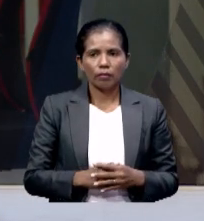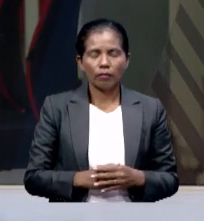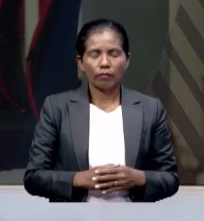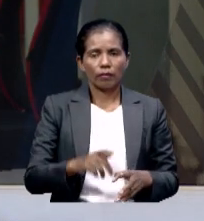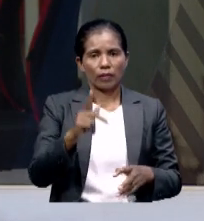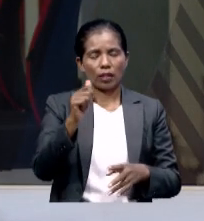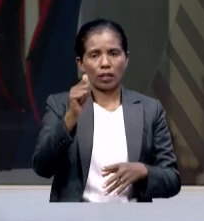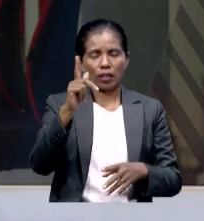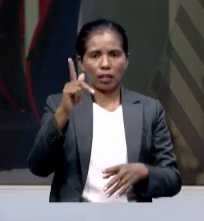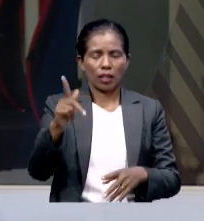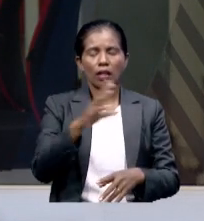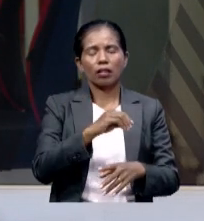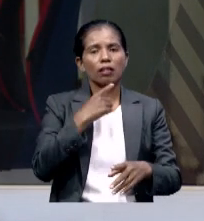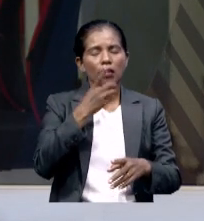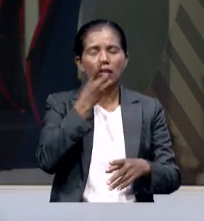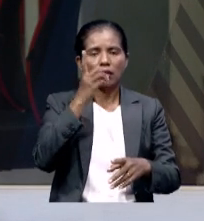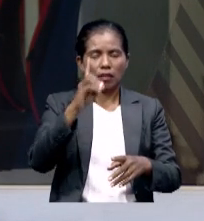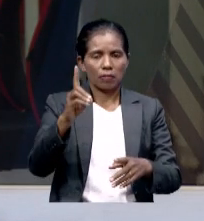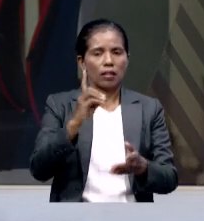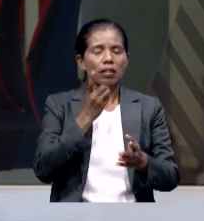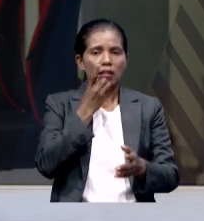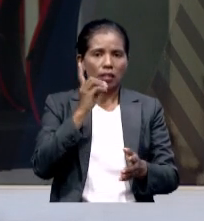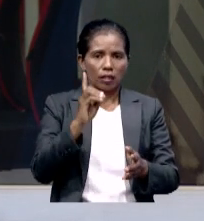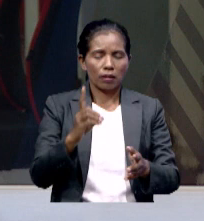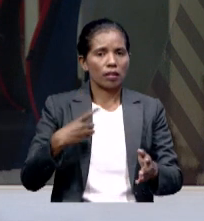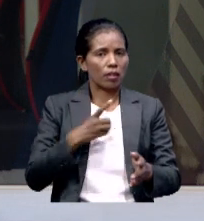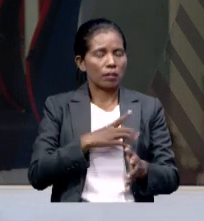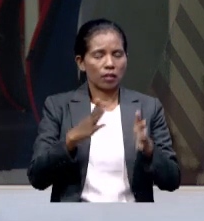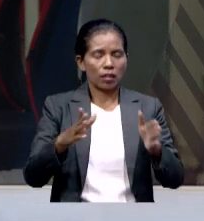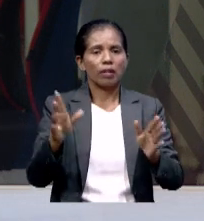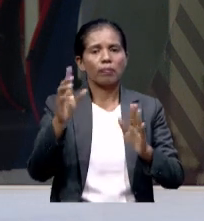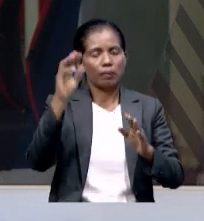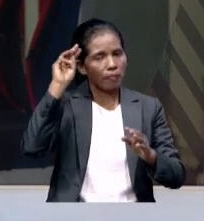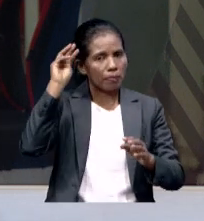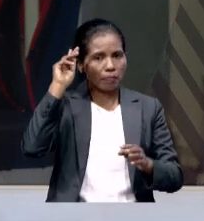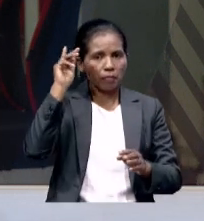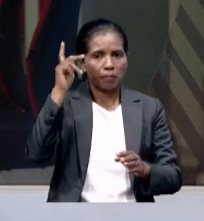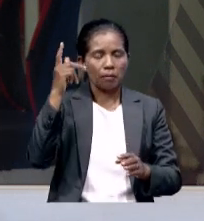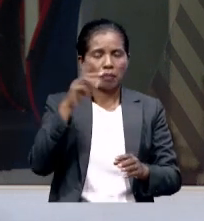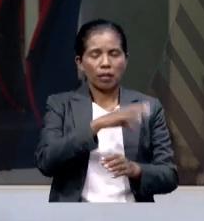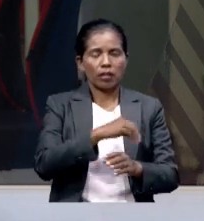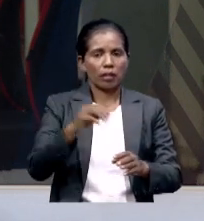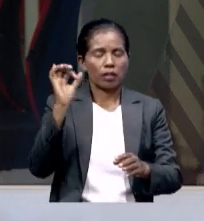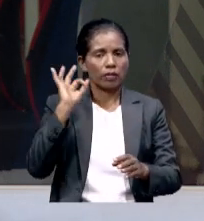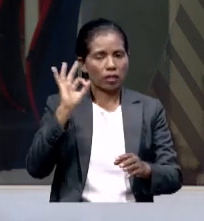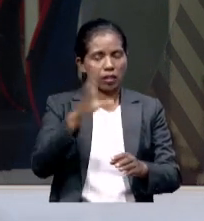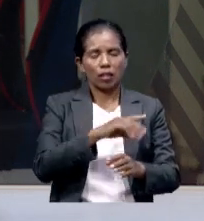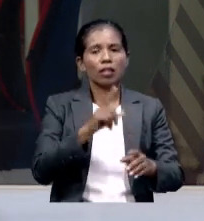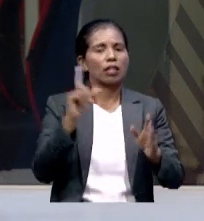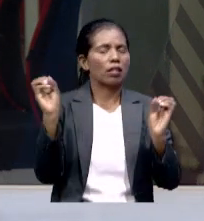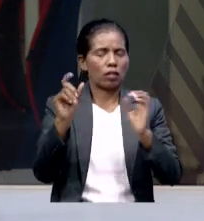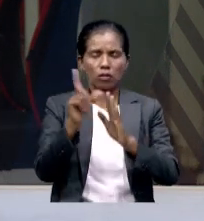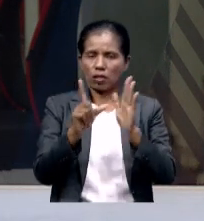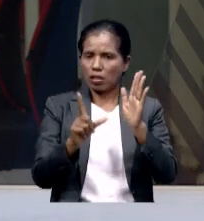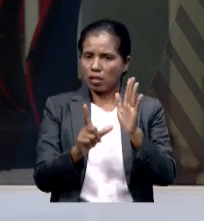CAC considera a declaração deputada Fretilin Conaba Lei CAC contraria o compromisso do Estado a prevenir no